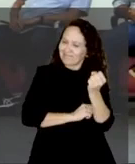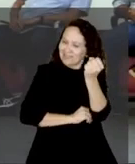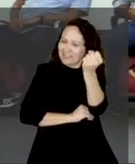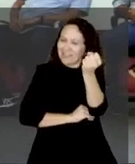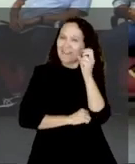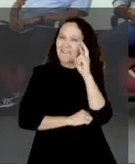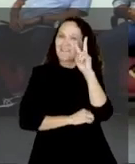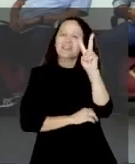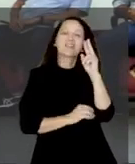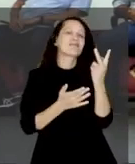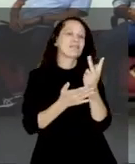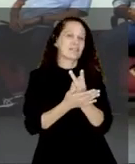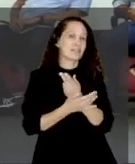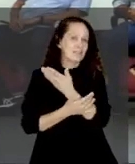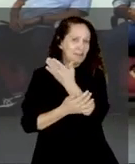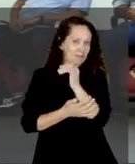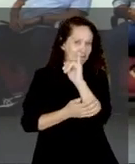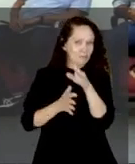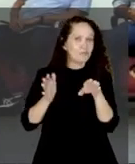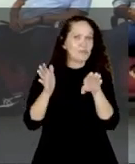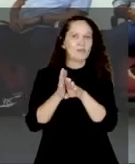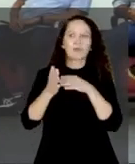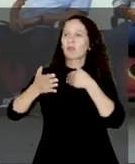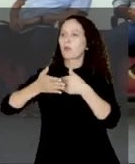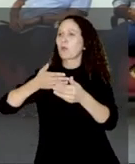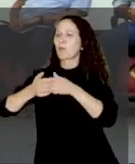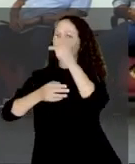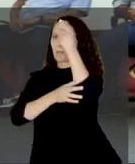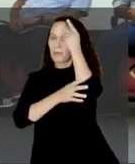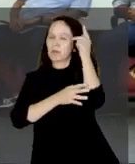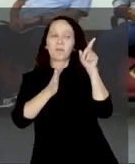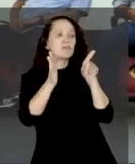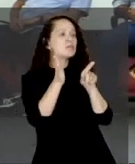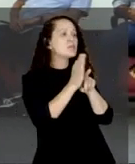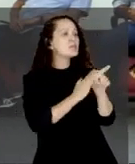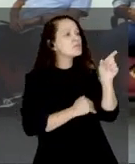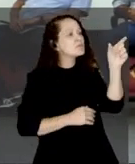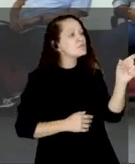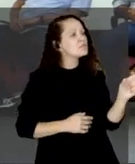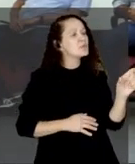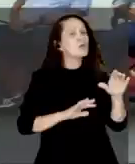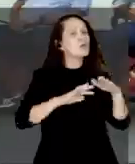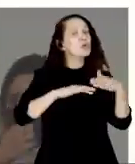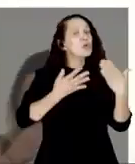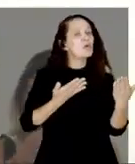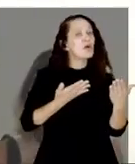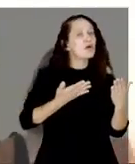1792, mandou enforcar Tiradentes. Em